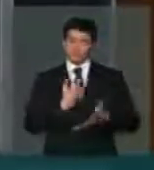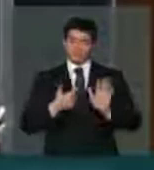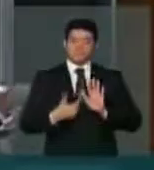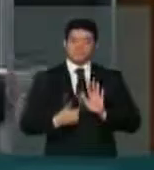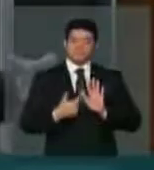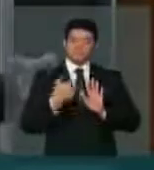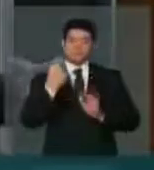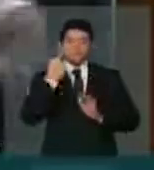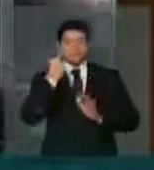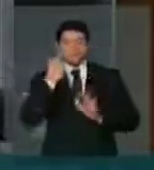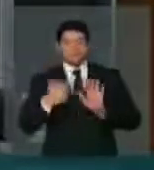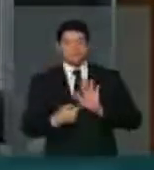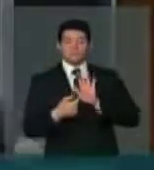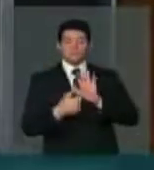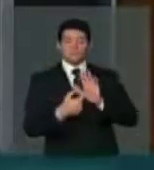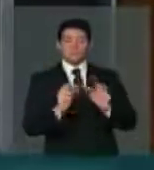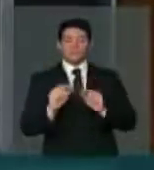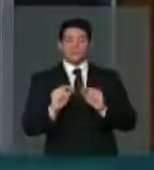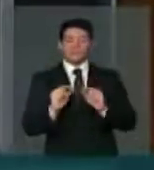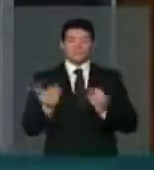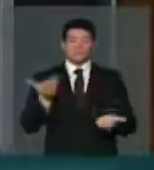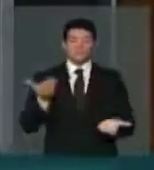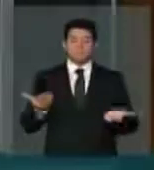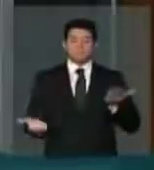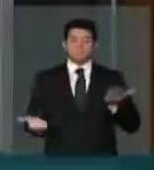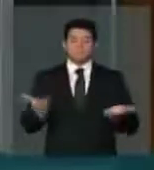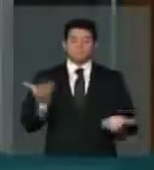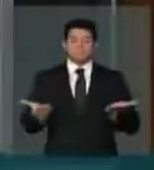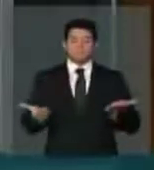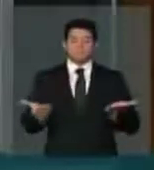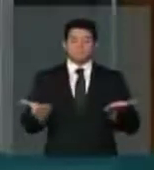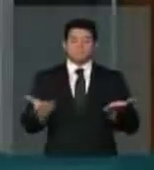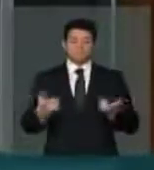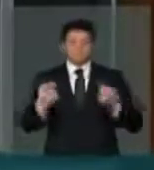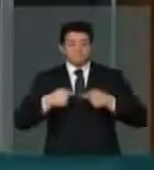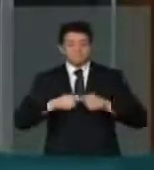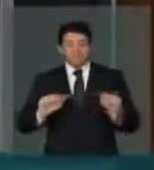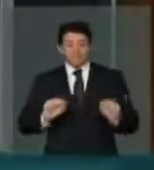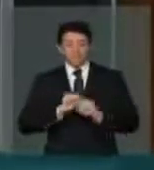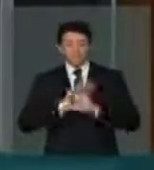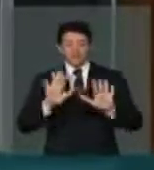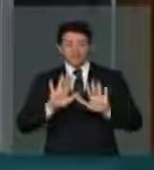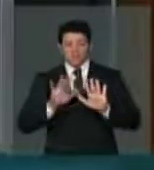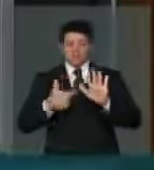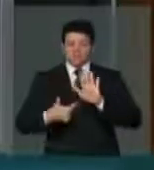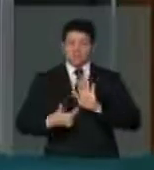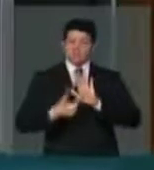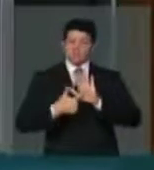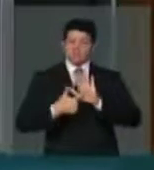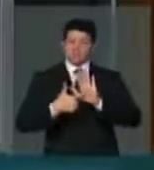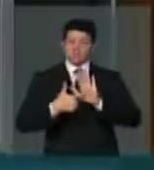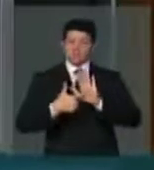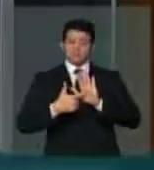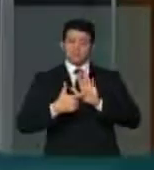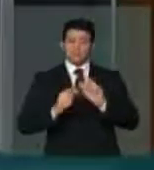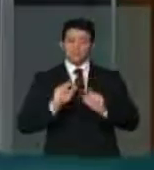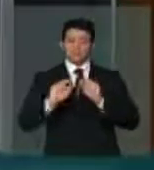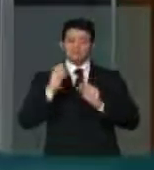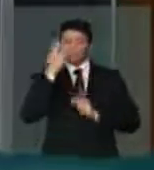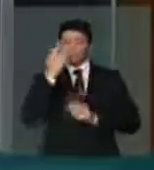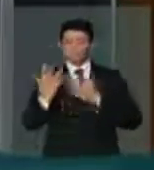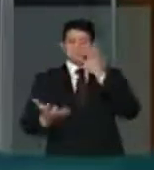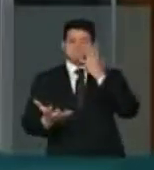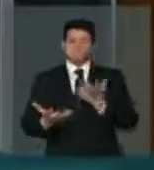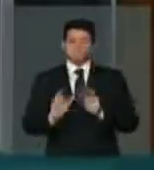é uma falsa polarização. Sejamos claros, coloquemos as cartas